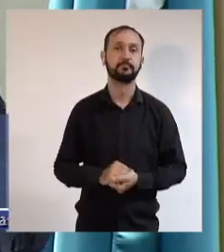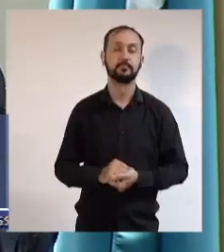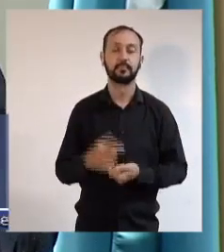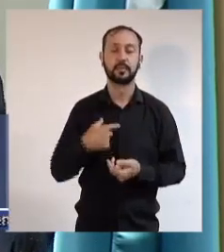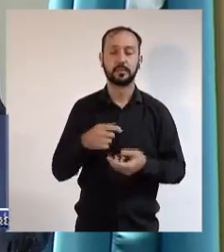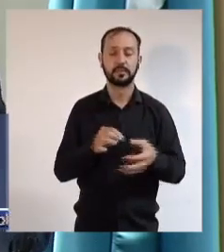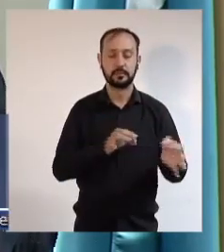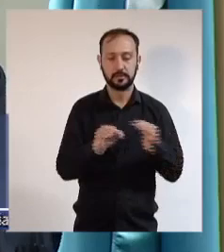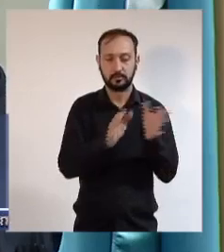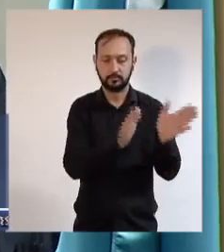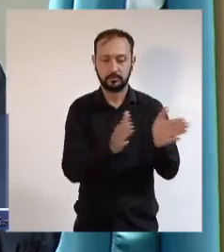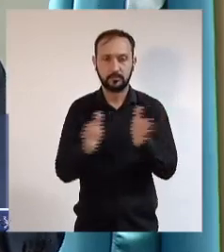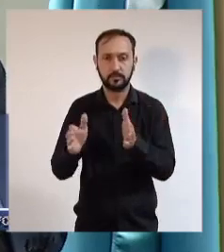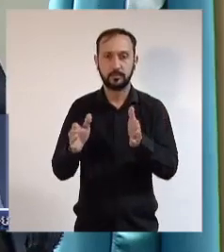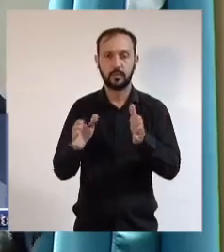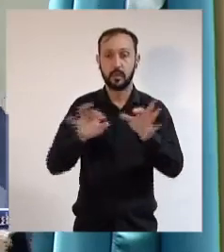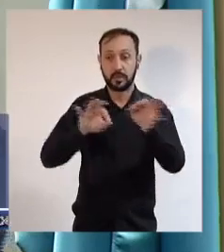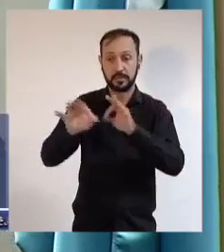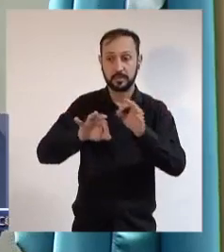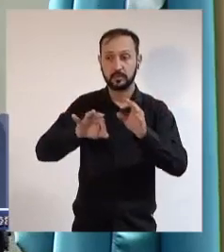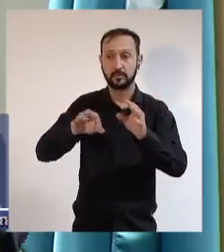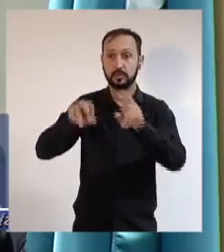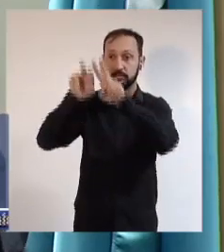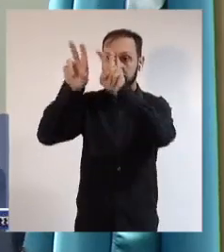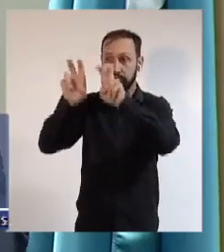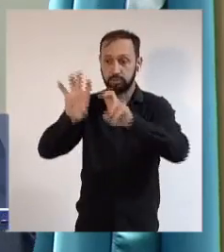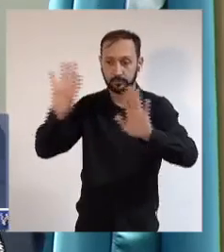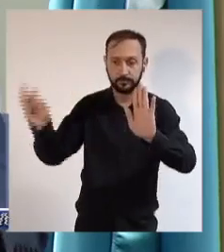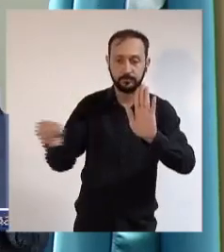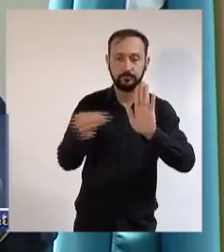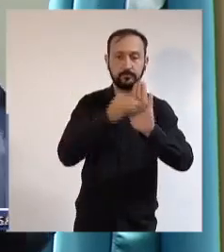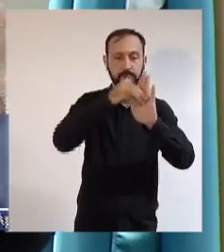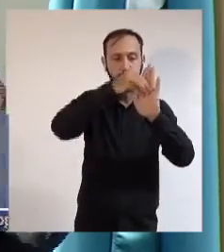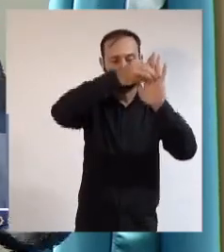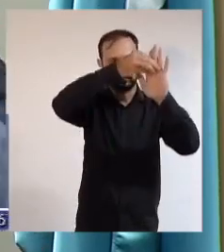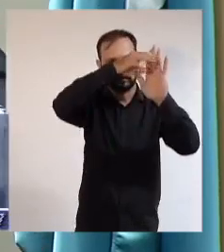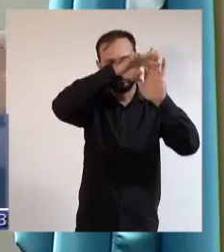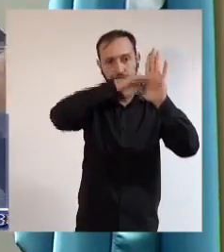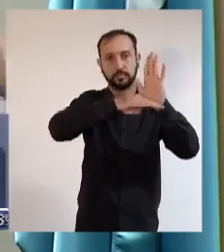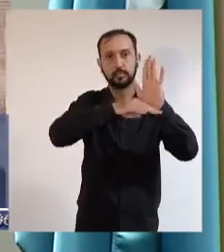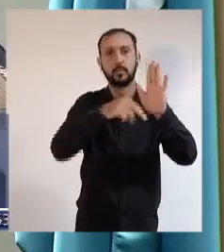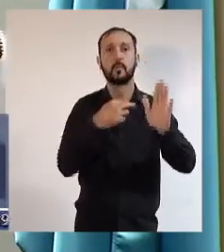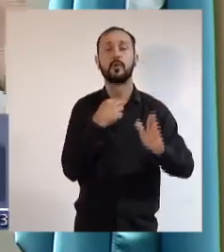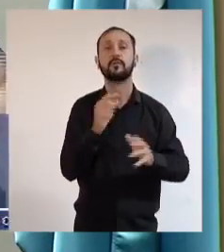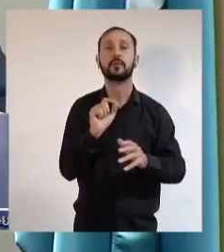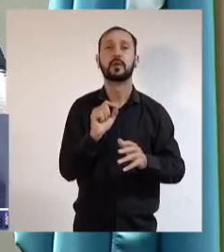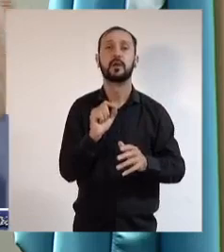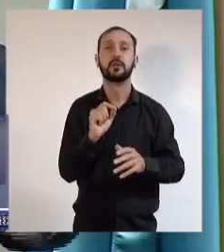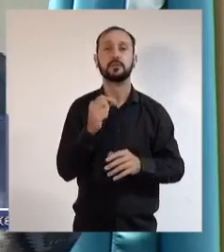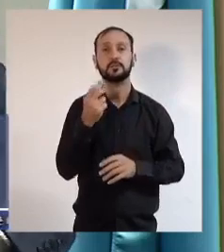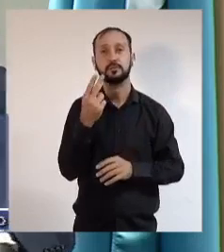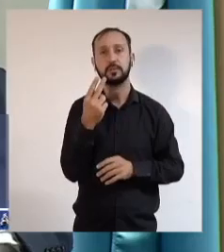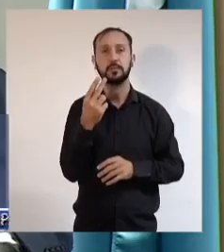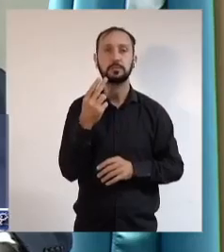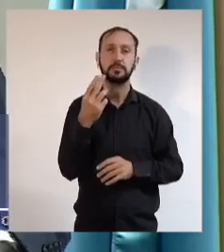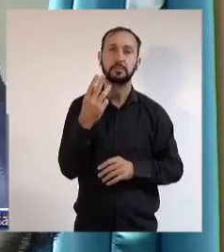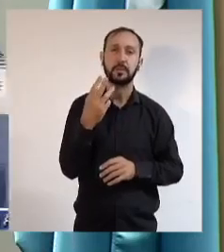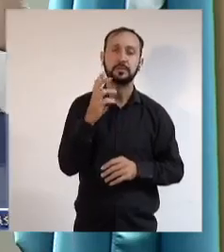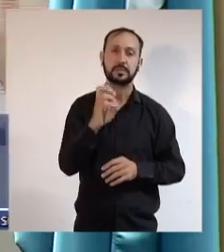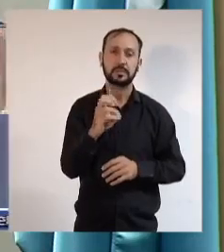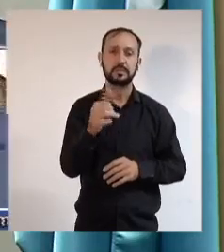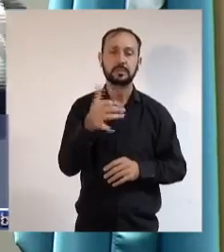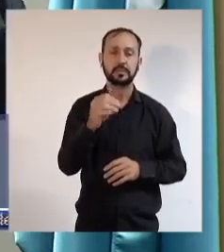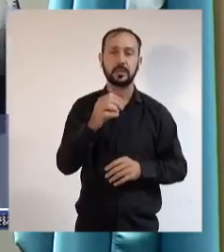planejamento e construção de pauta ela tem um problema porque nós não podemos ficar três quatro cinco 10 horas aqui